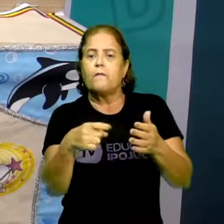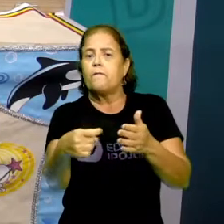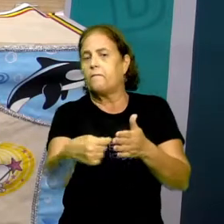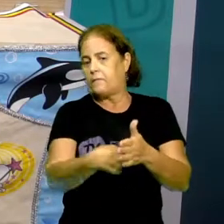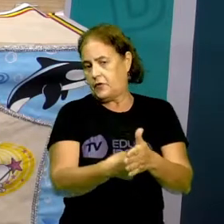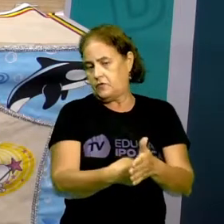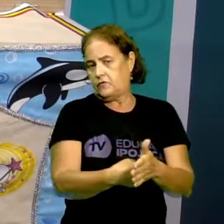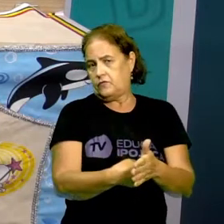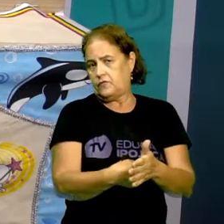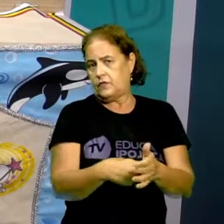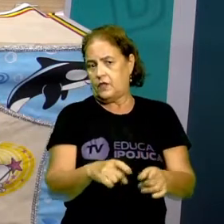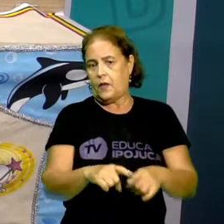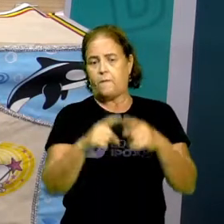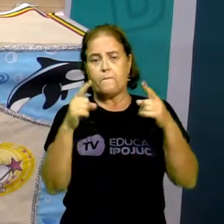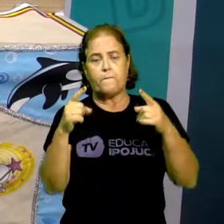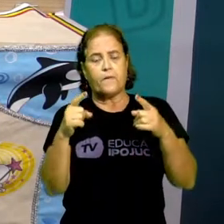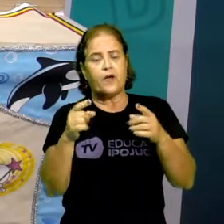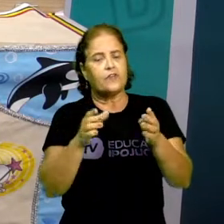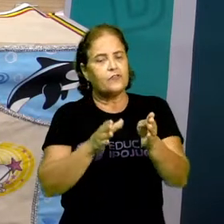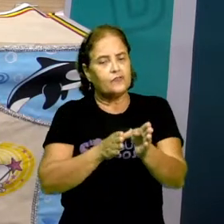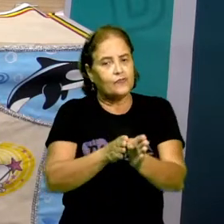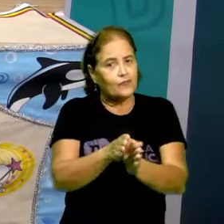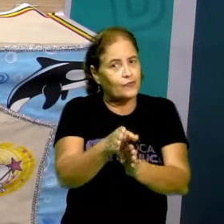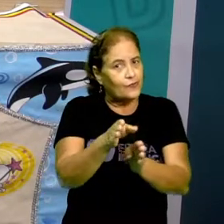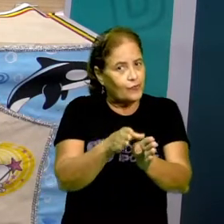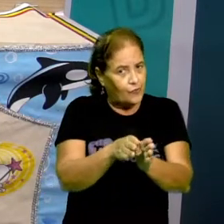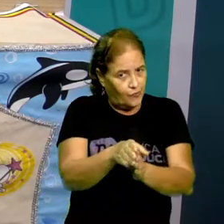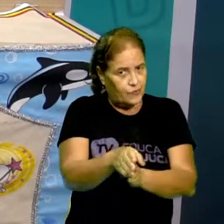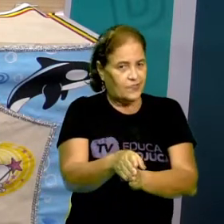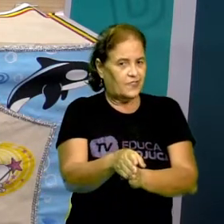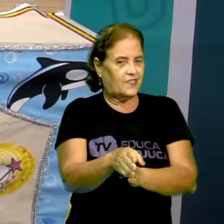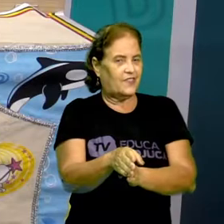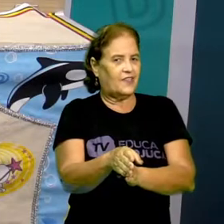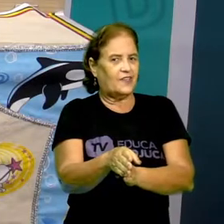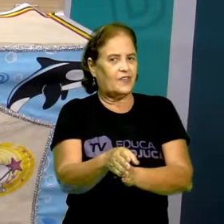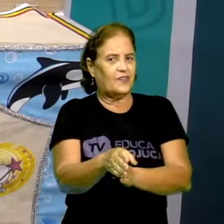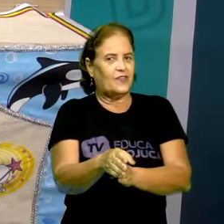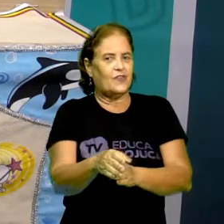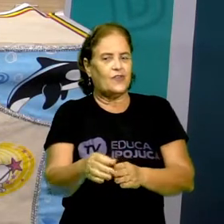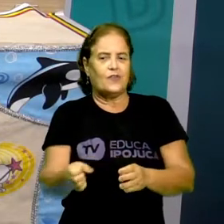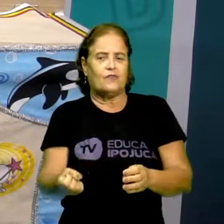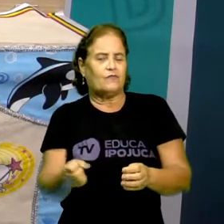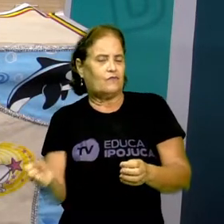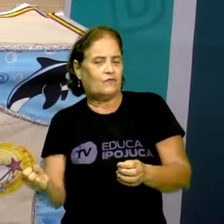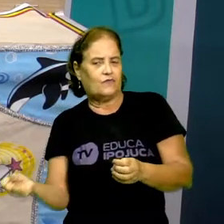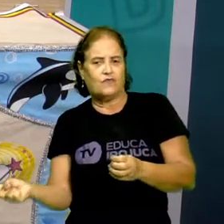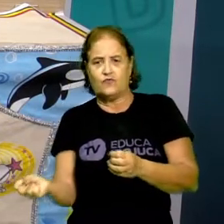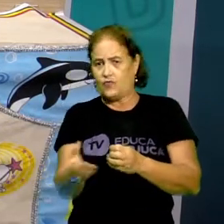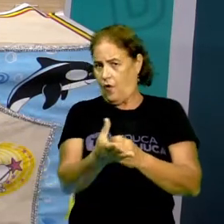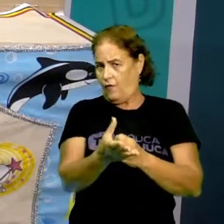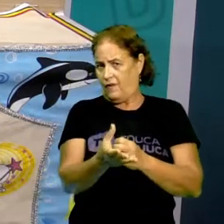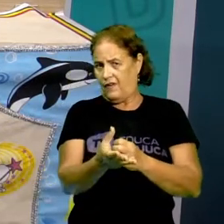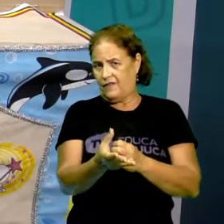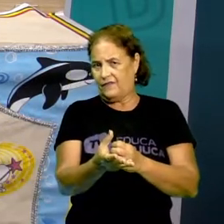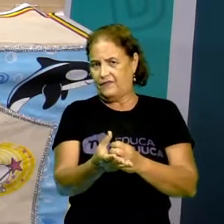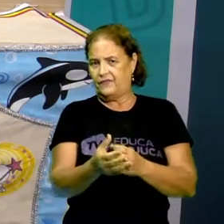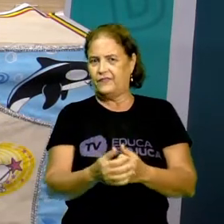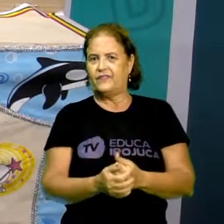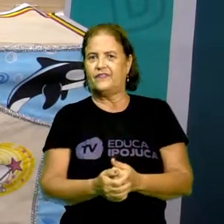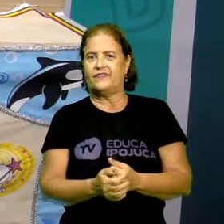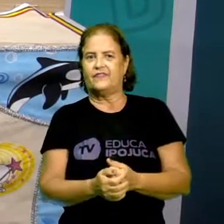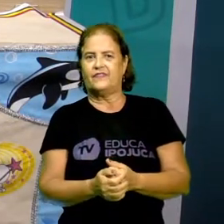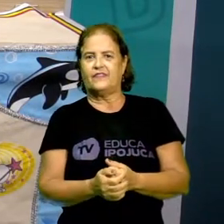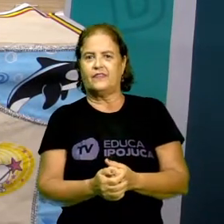Mas dou-te um conselho. Olha só, leiturinha. Arrisca-te e joga. Olha o que a largada